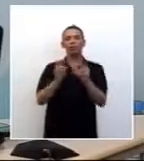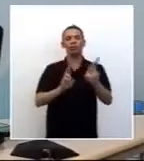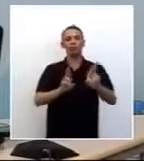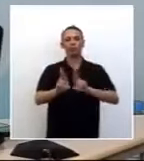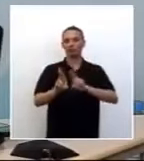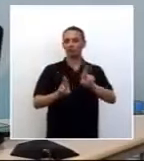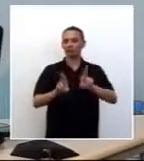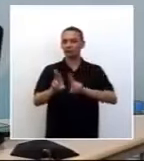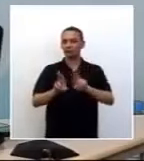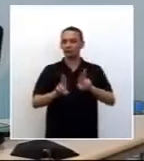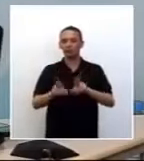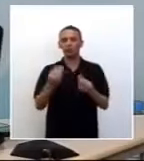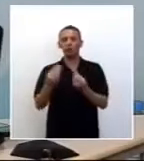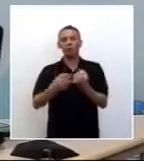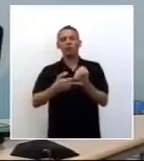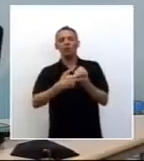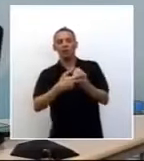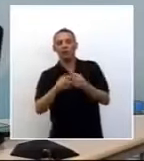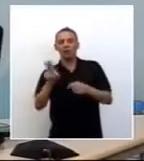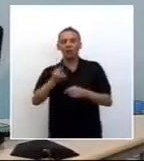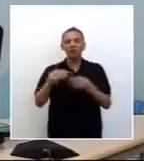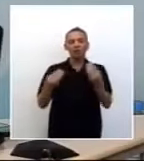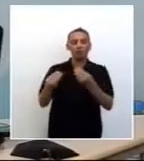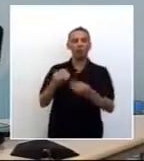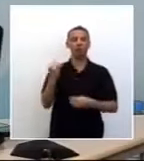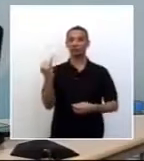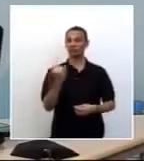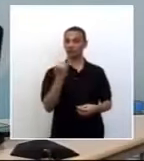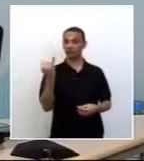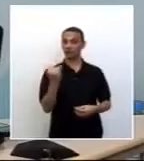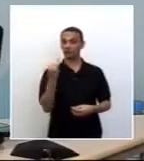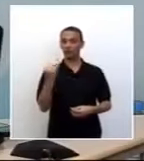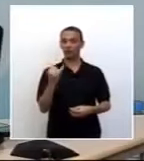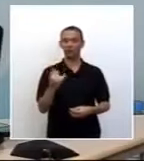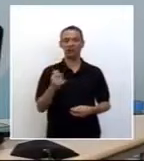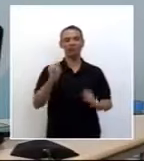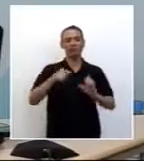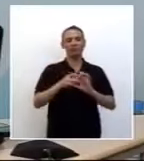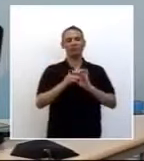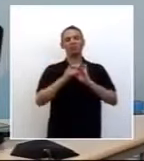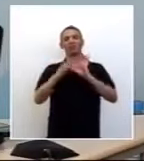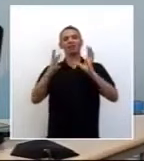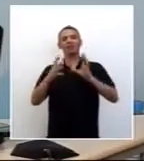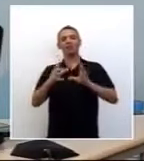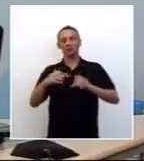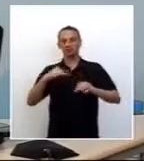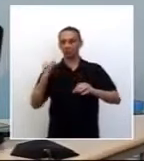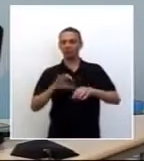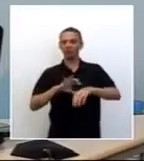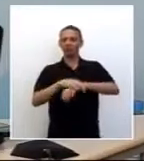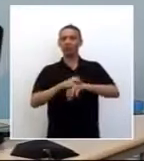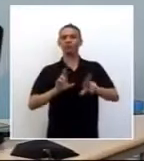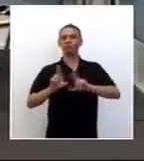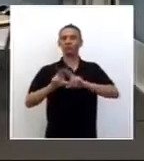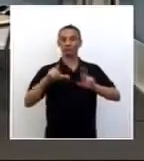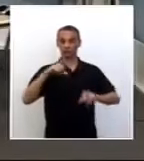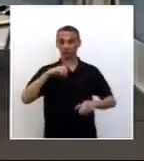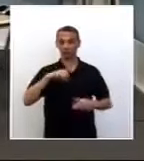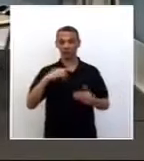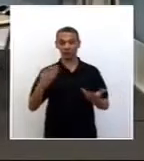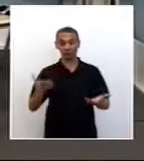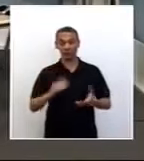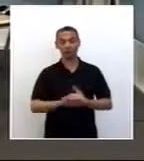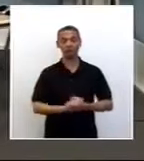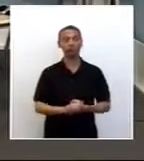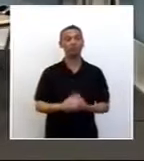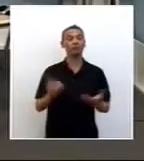de como usar o auxiliar de como é isso é importante até para se soltar um pouquinho mais tem um pouco mais de segurança na hora da sala sou né